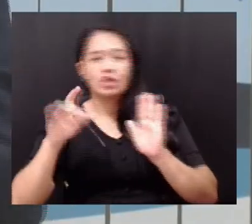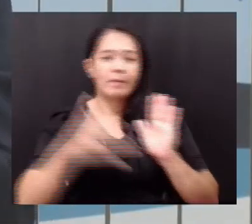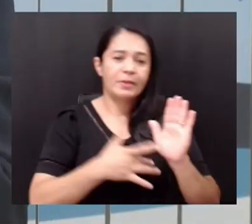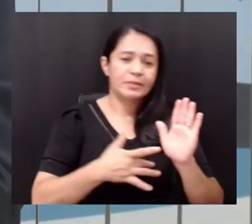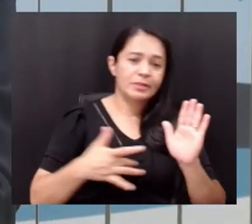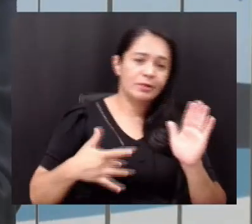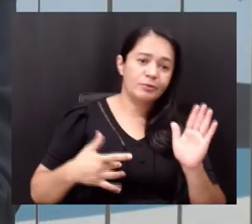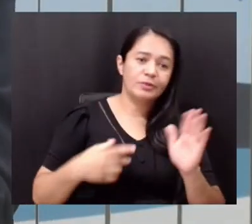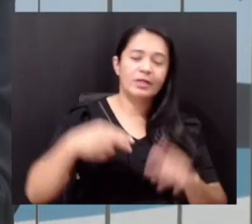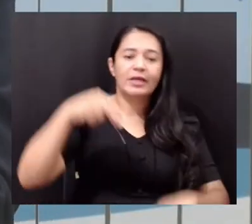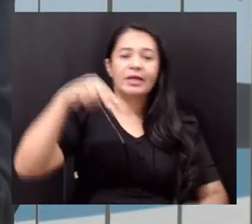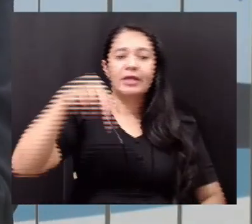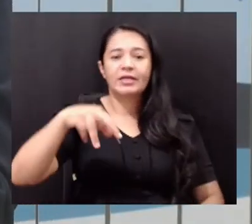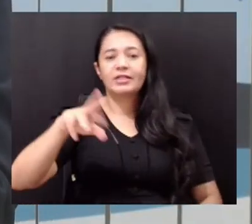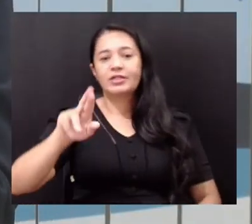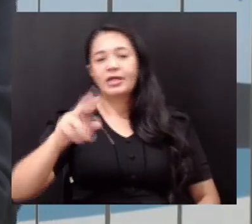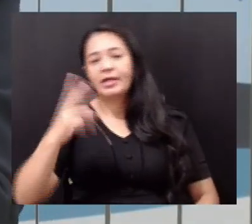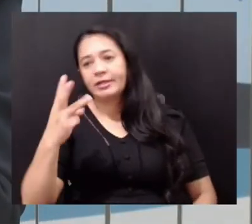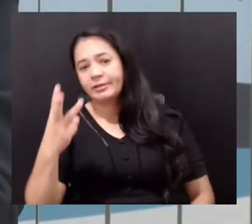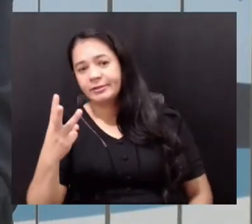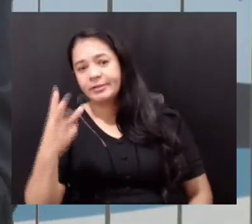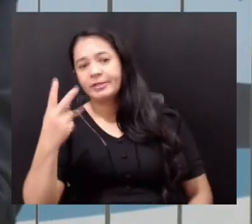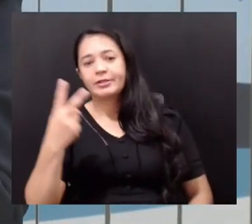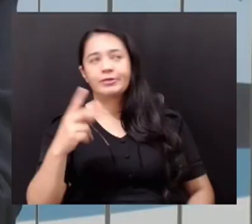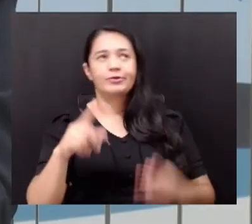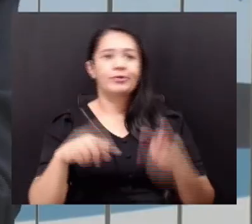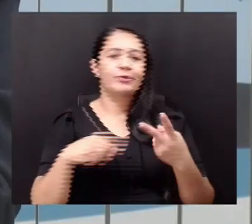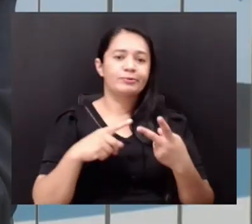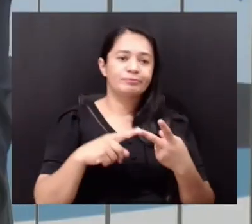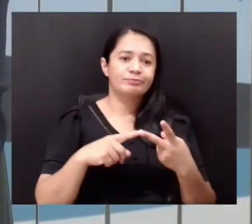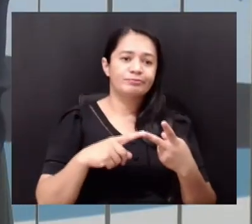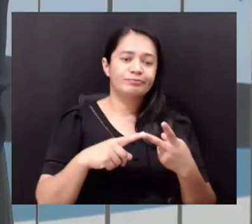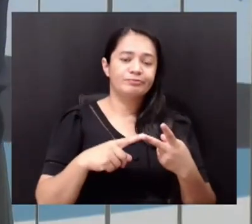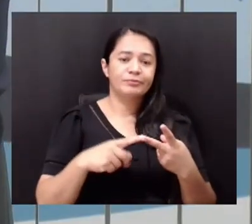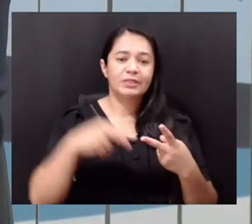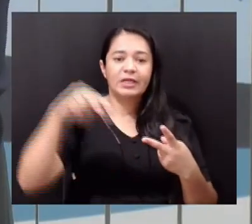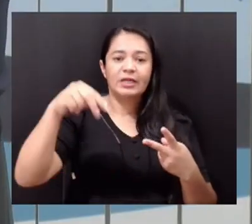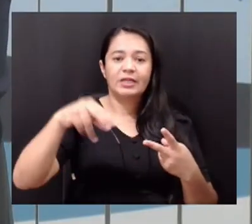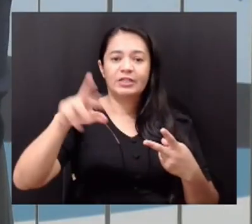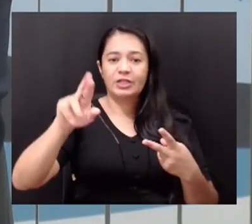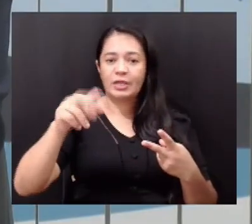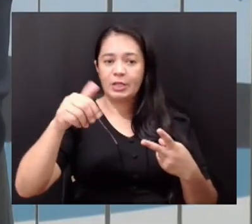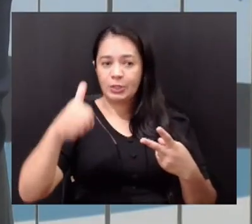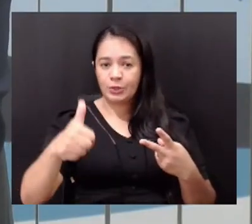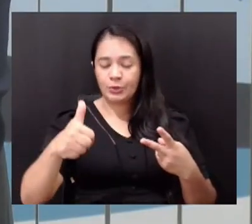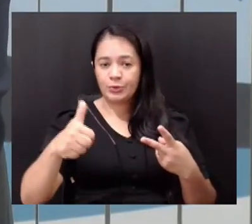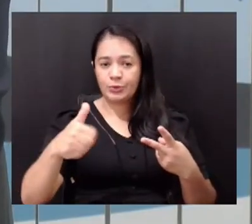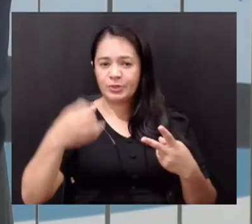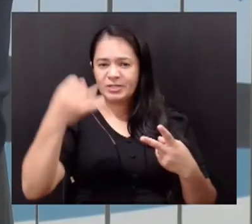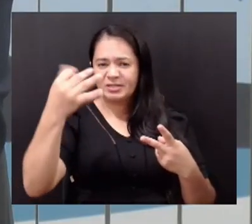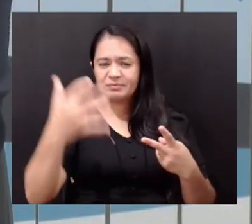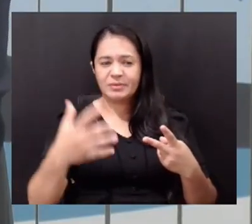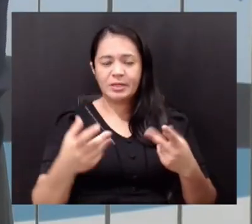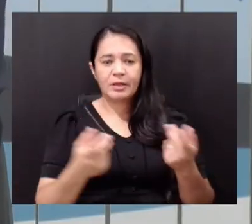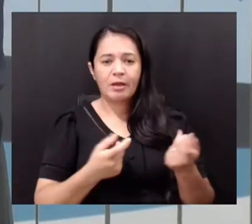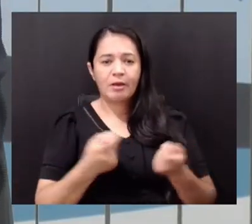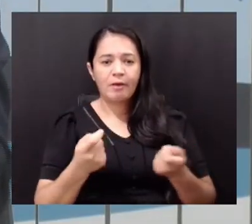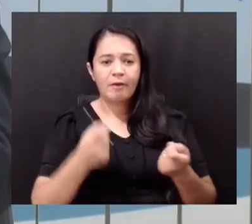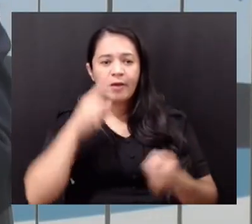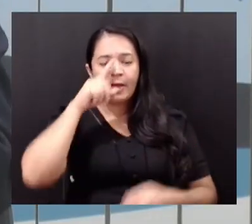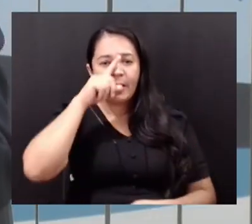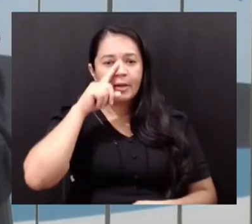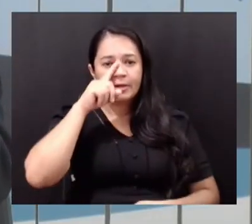NR32. Quando você olha, por exemplo, a NR1, que fala do gerenciamento dos riscos